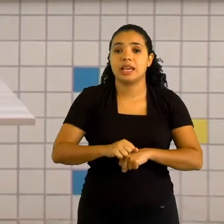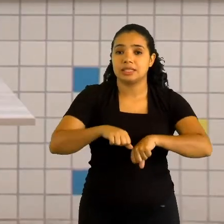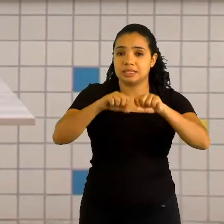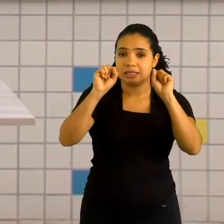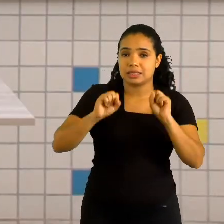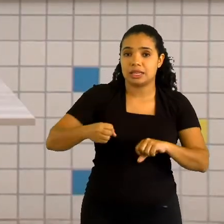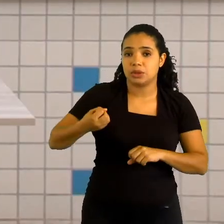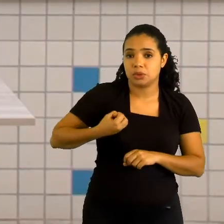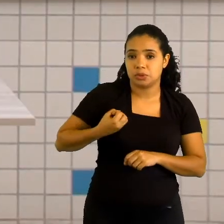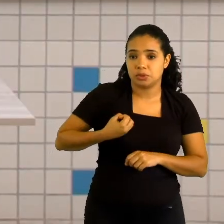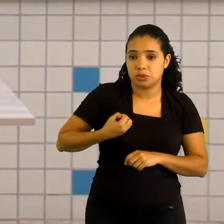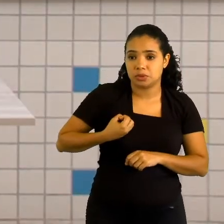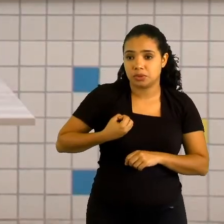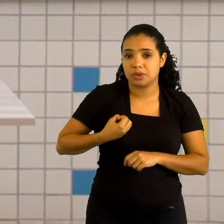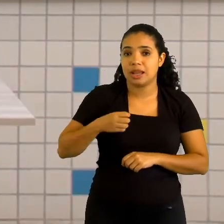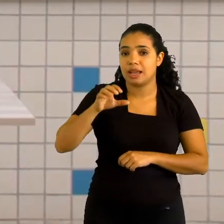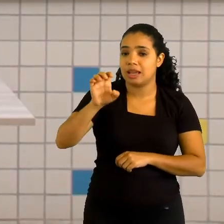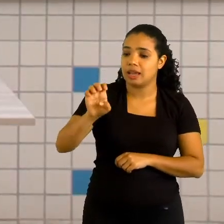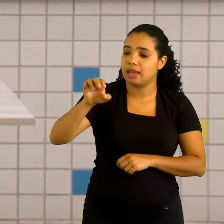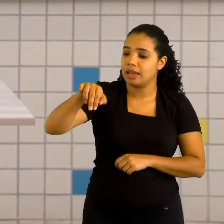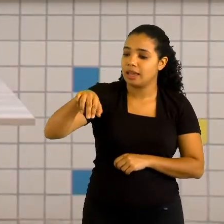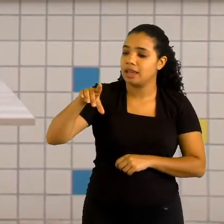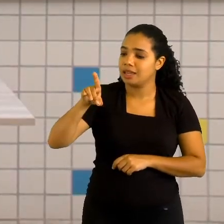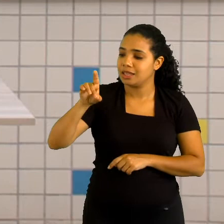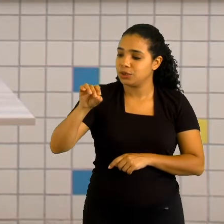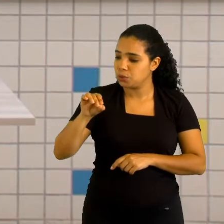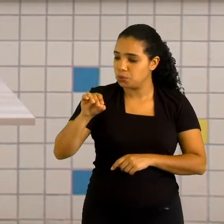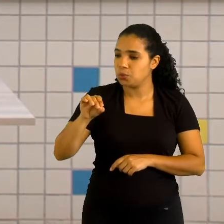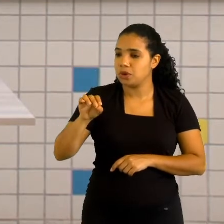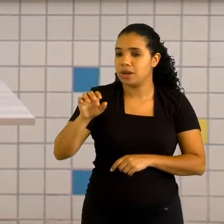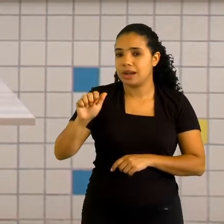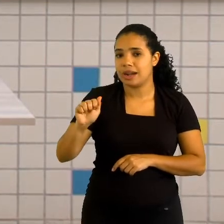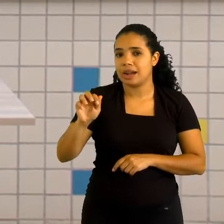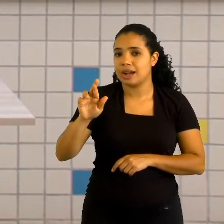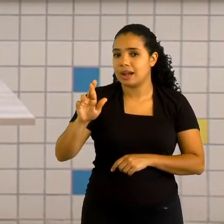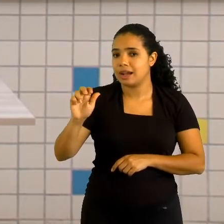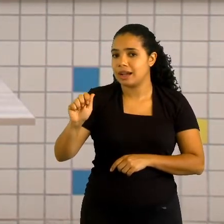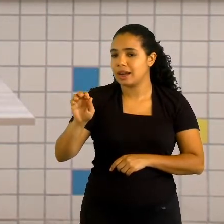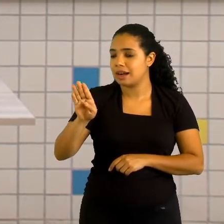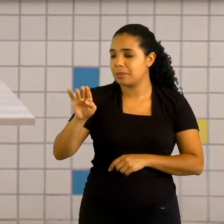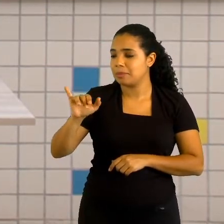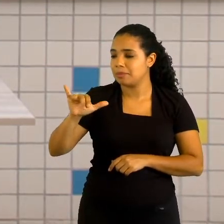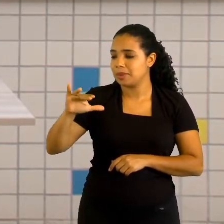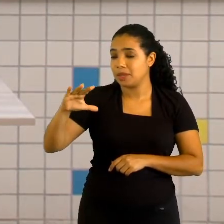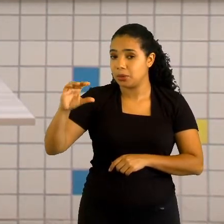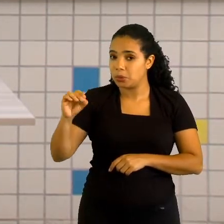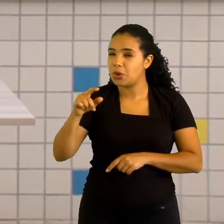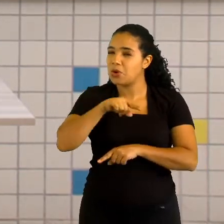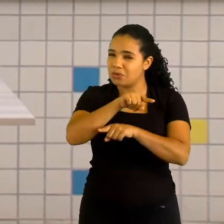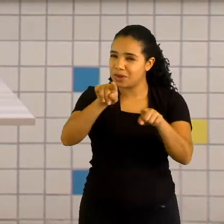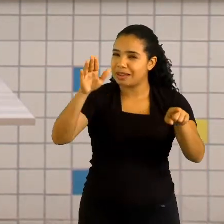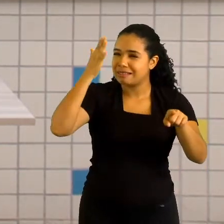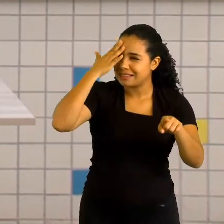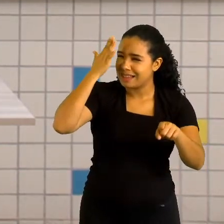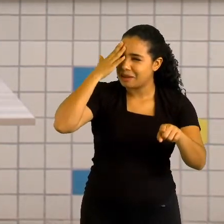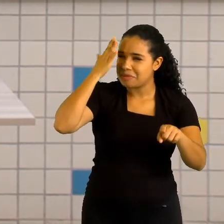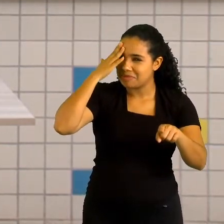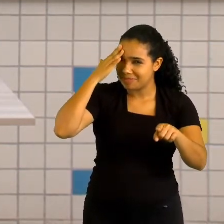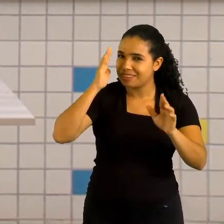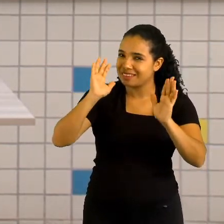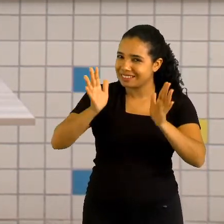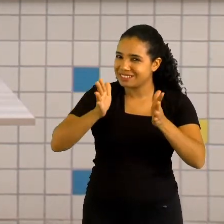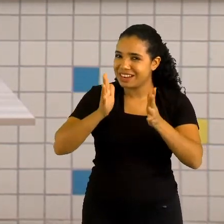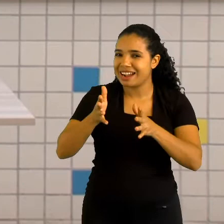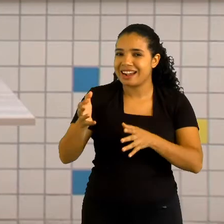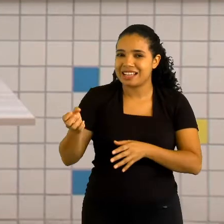Numeração Indo-Arábico. Eu acho que isso vocês já sabiam, né? Não é nenhuma novidade que eu estou contando para vocês. Mas olha só, o nosso sistema